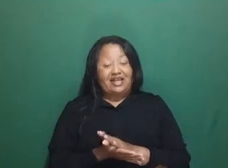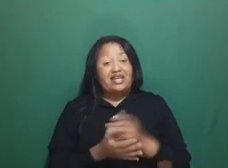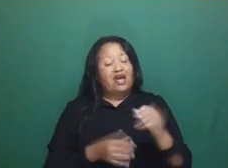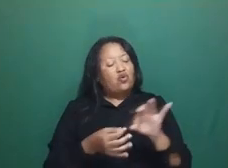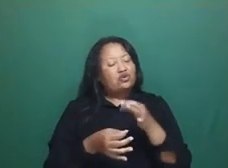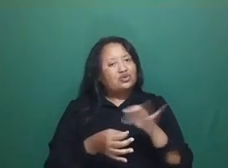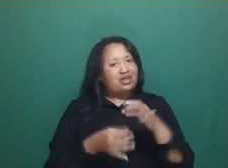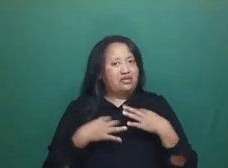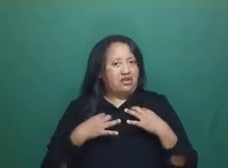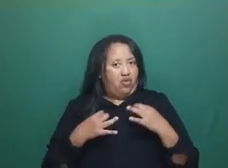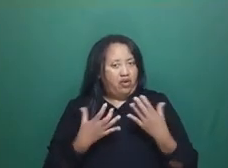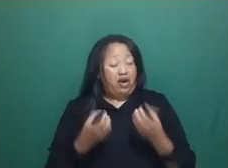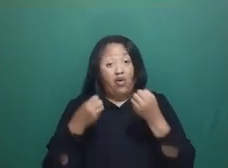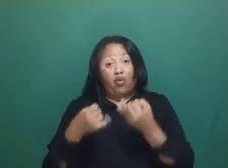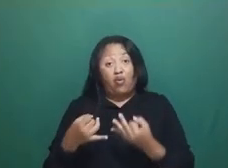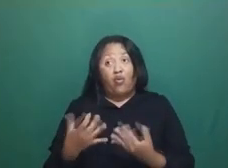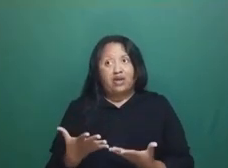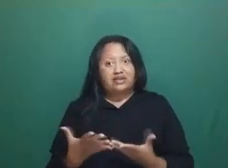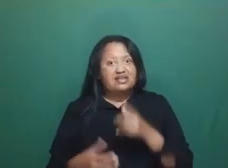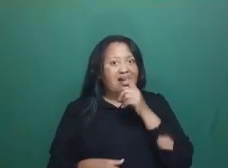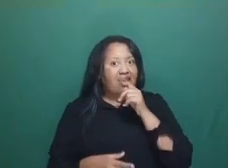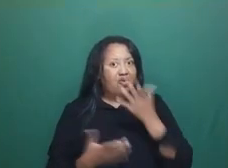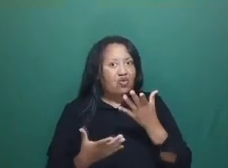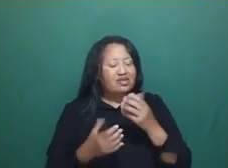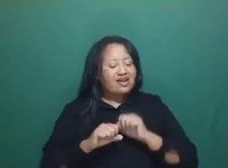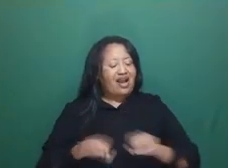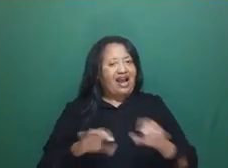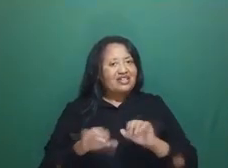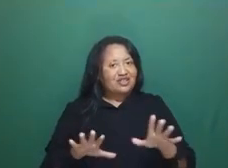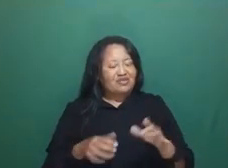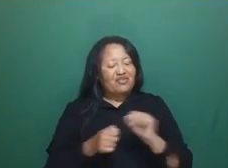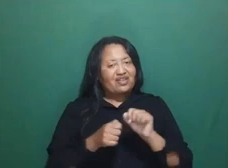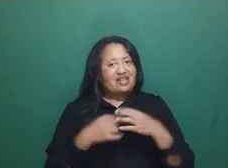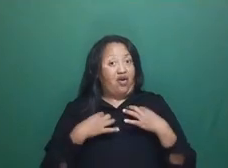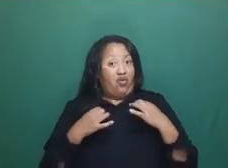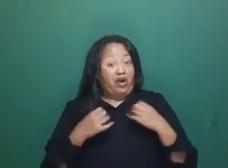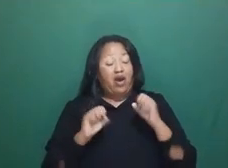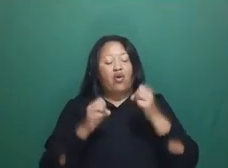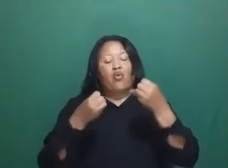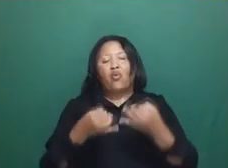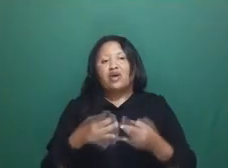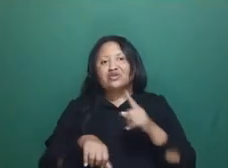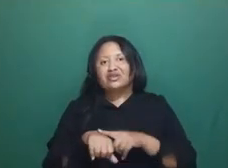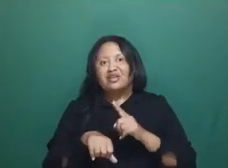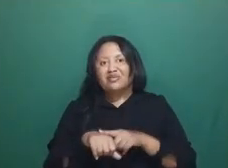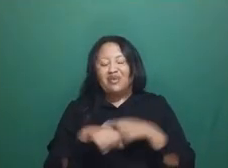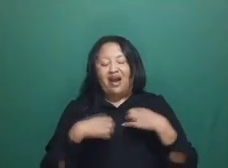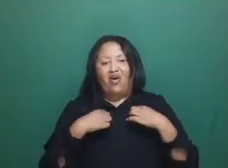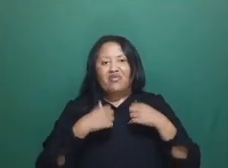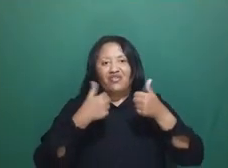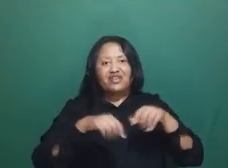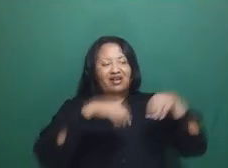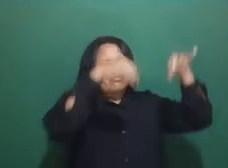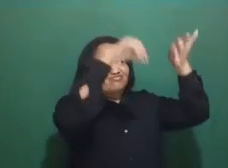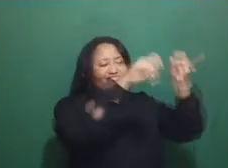costuraram essa roupa quantos litros de água são gastos para fabricar essa roupa quanto tempo essa roupa vai durar do seu armário né